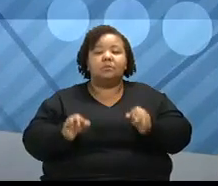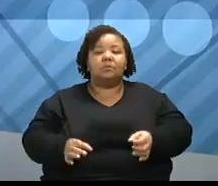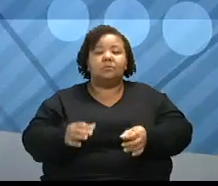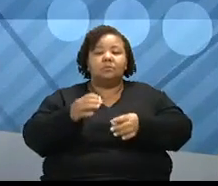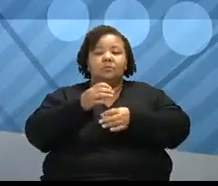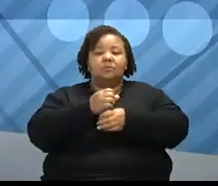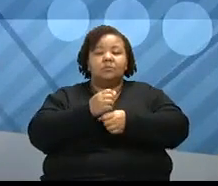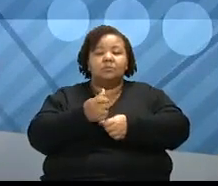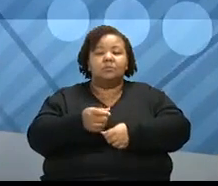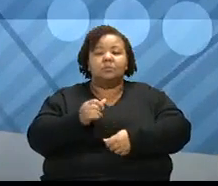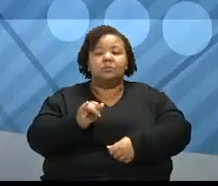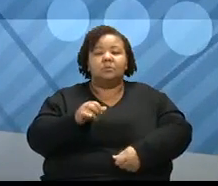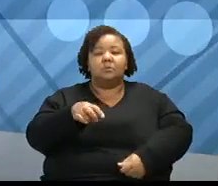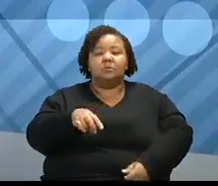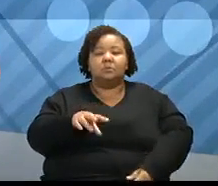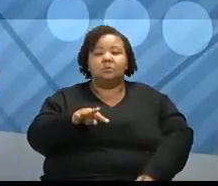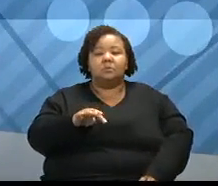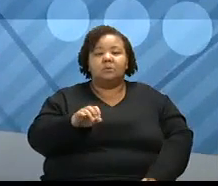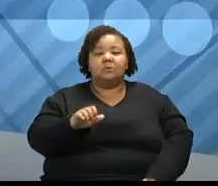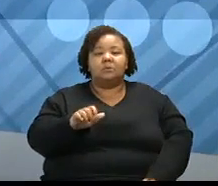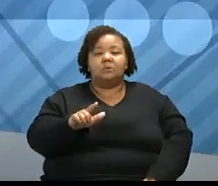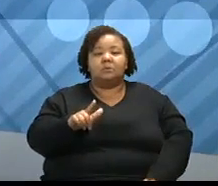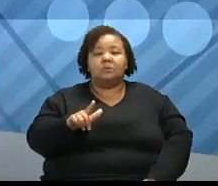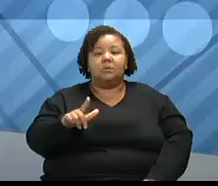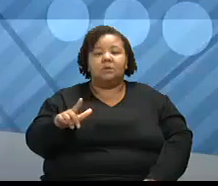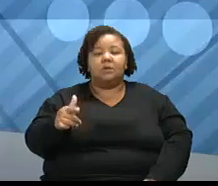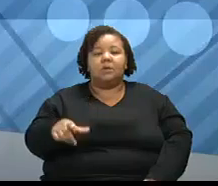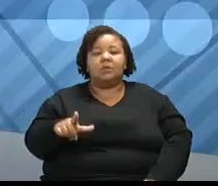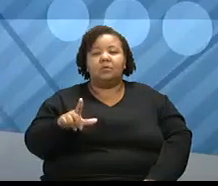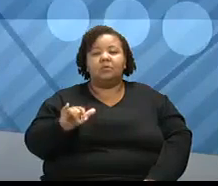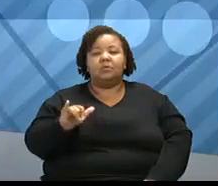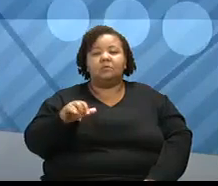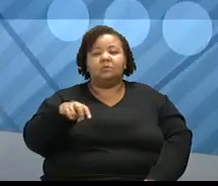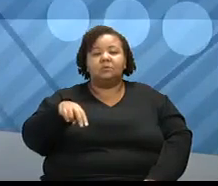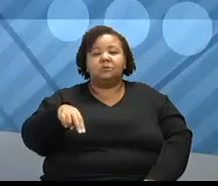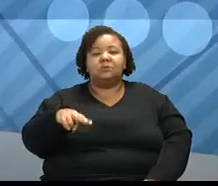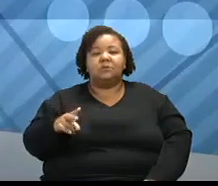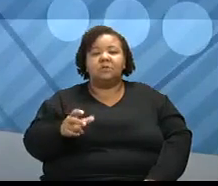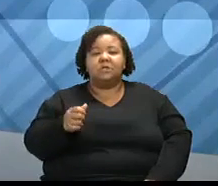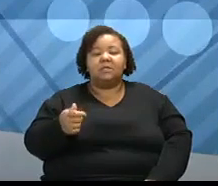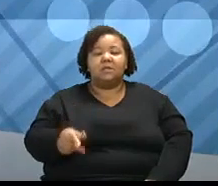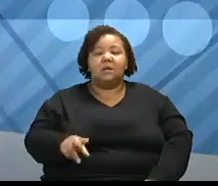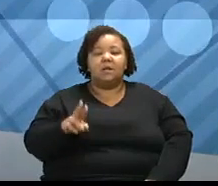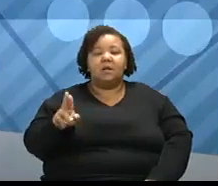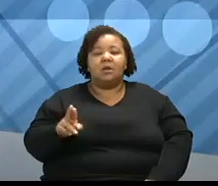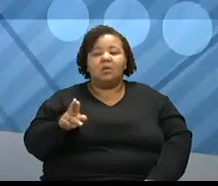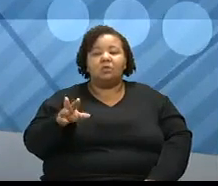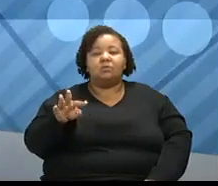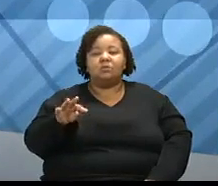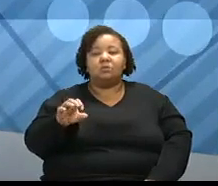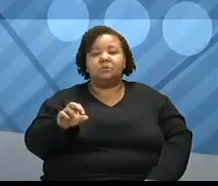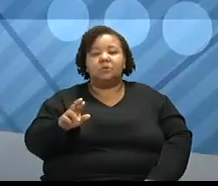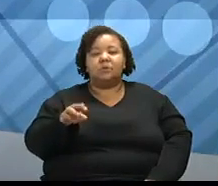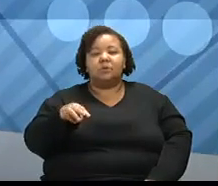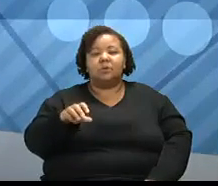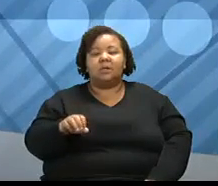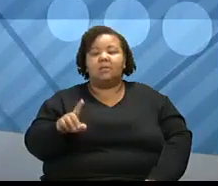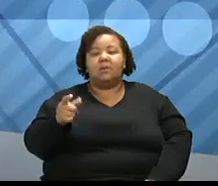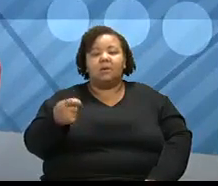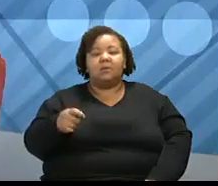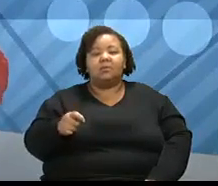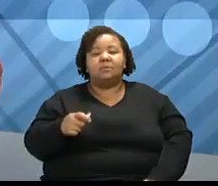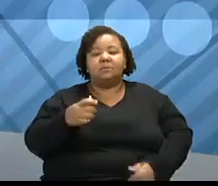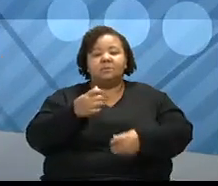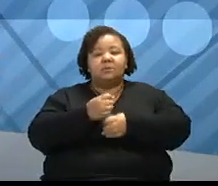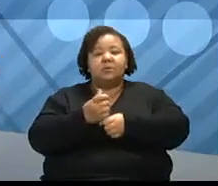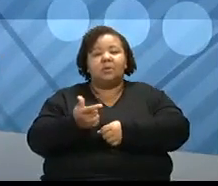integral de linha. Quando eu tenho um campo conservativo, eu aplico o teorema e eu não preciso calcular uma outra integral. Basta